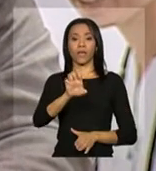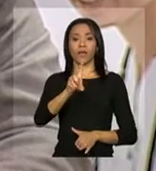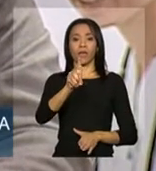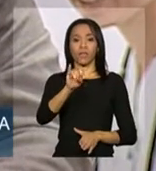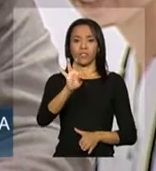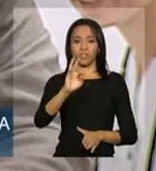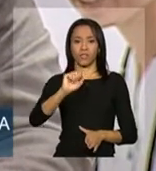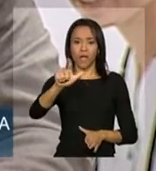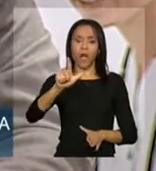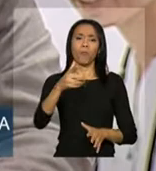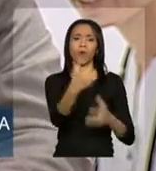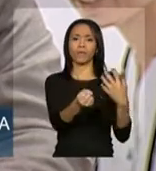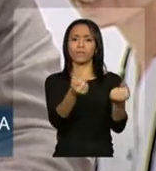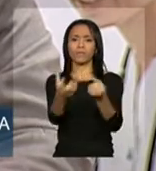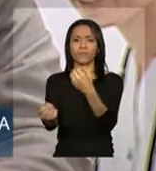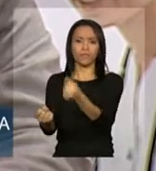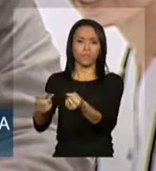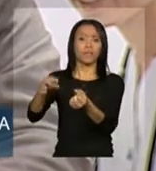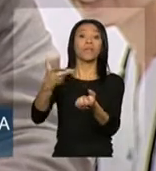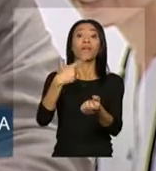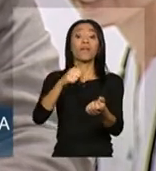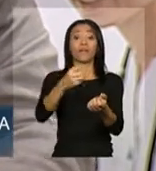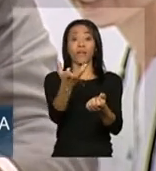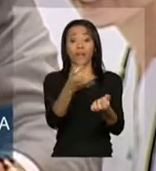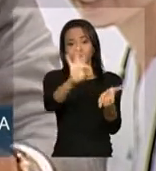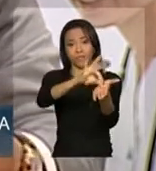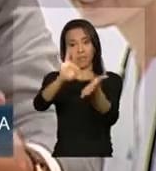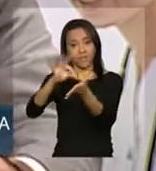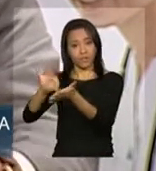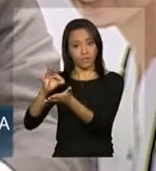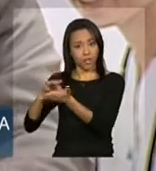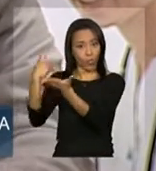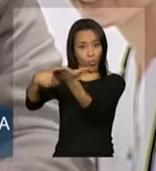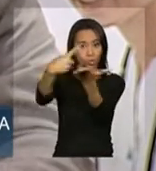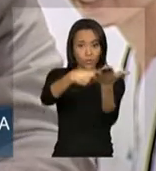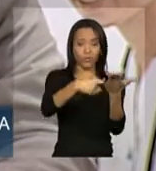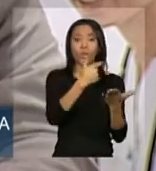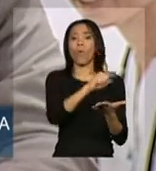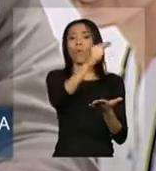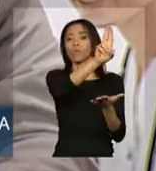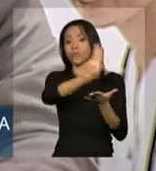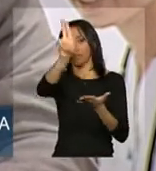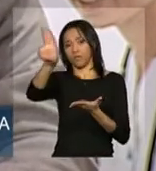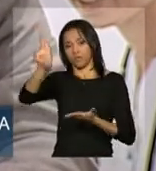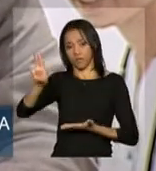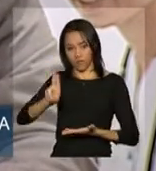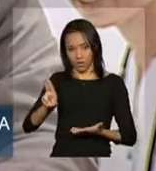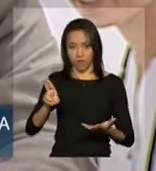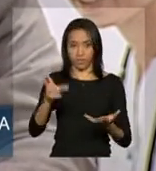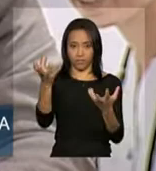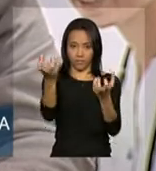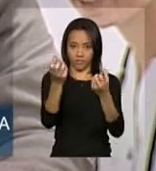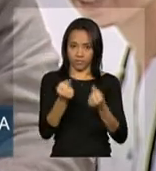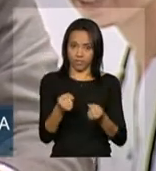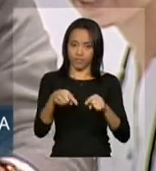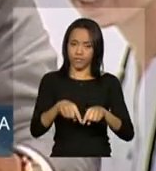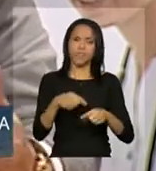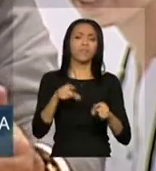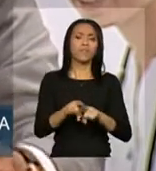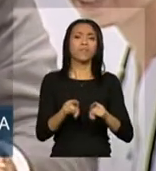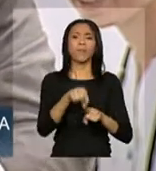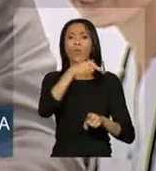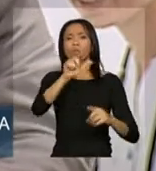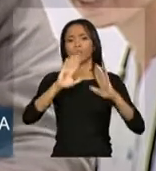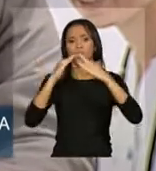para adesão de novas instituições ao sistema un suus inclusive com a participação das escolas de saúde pública Estaduais de outras